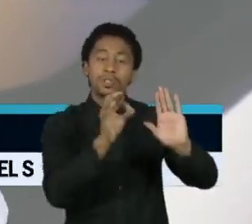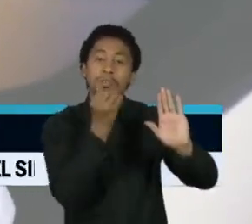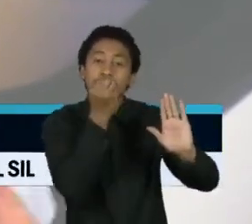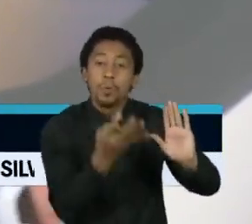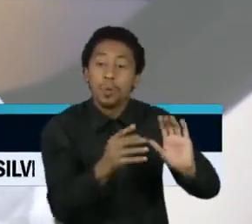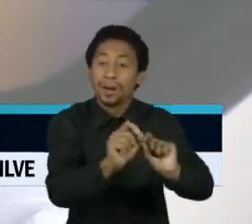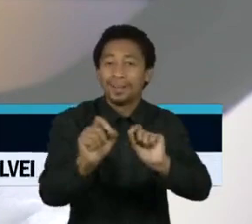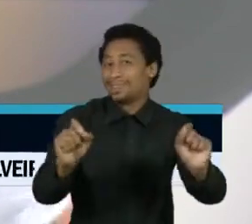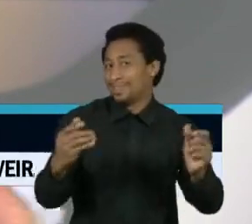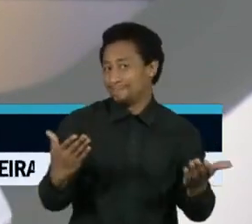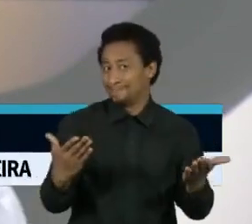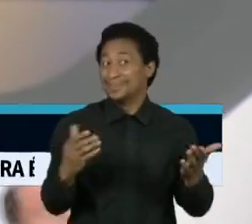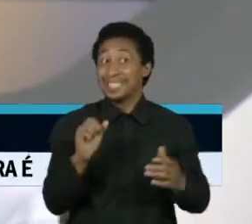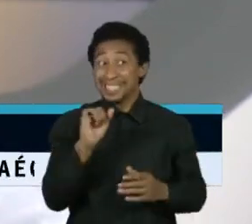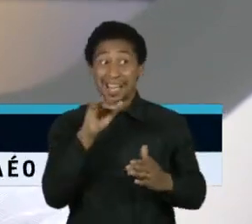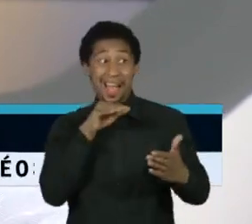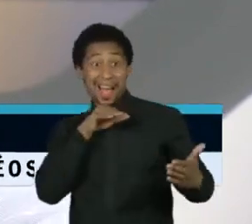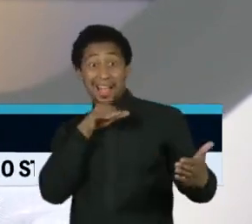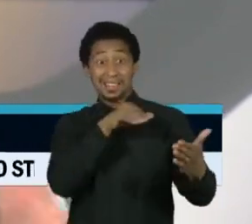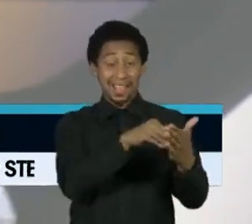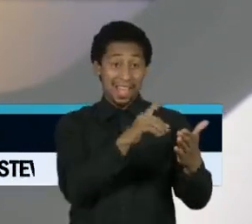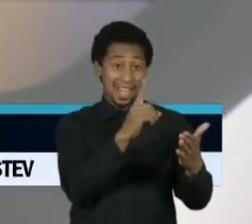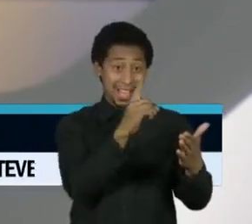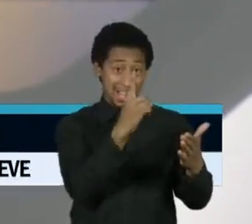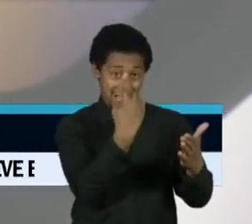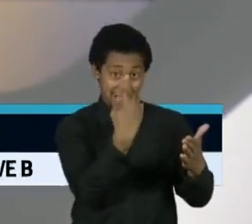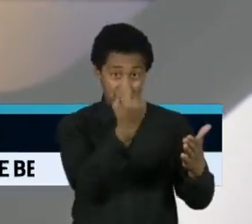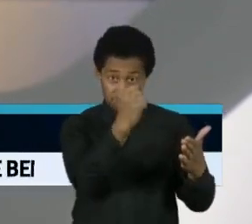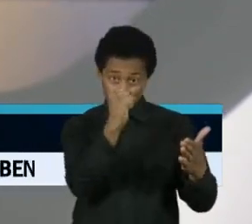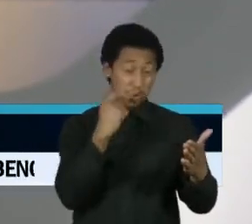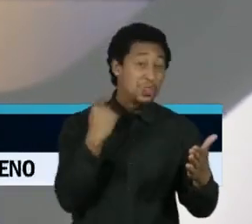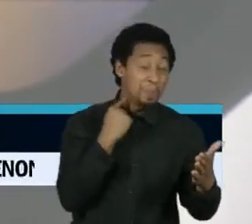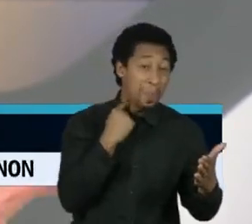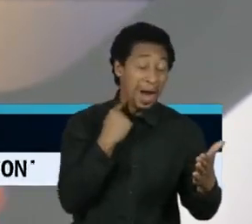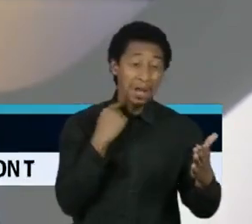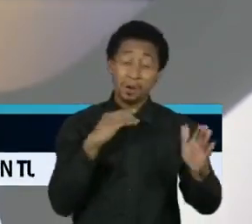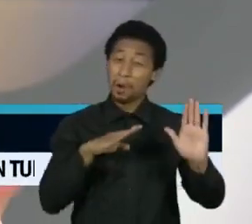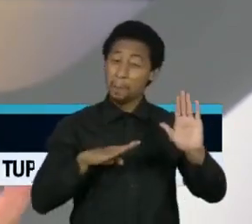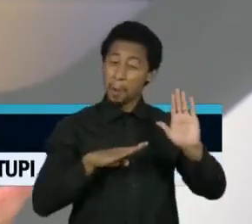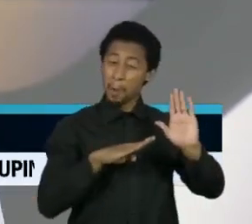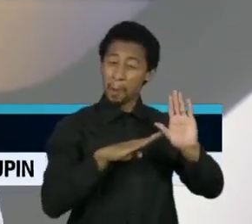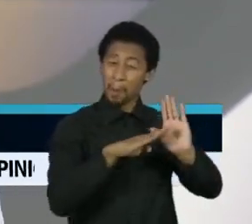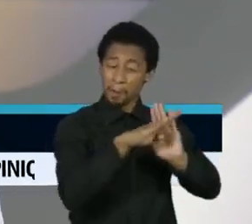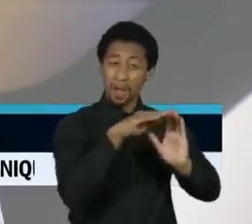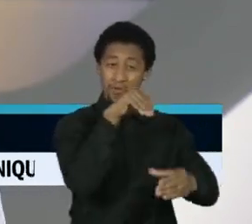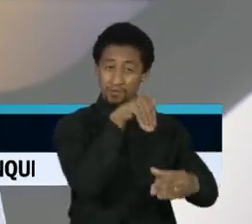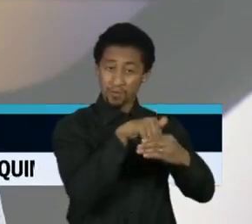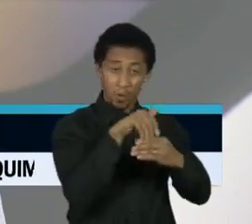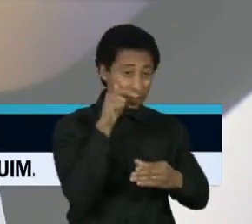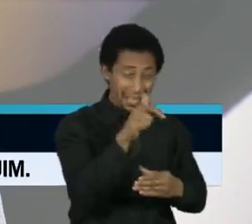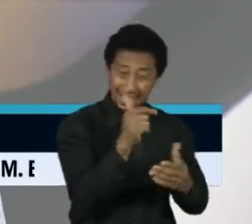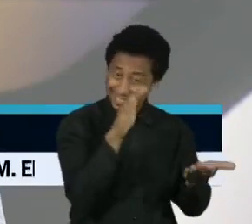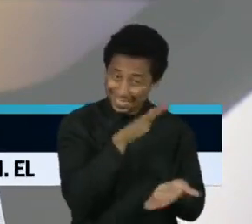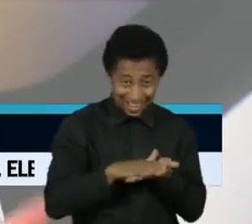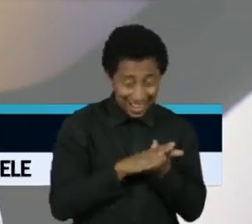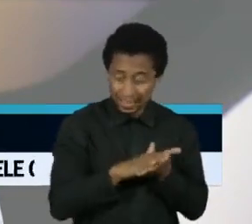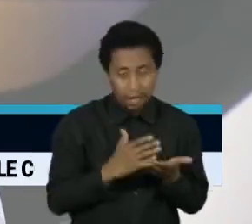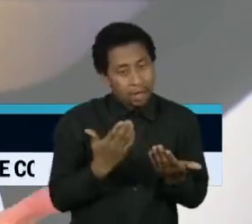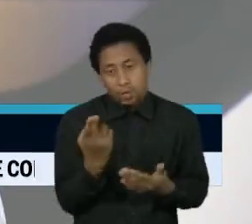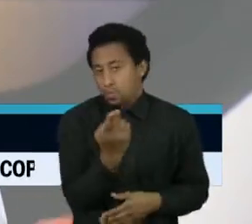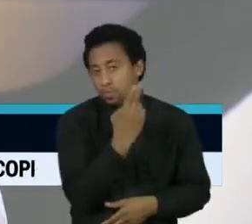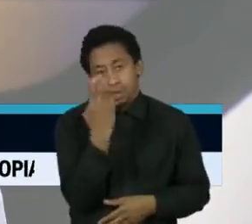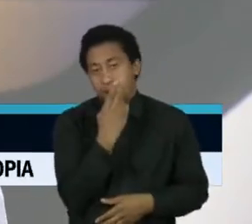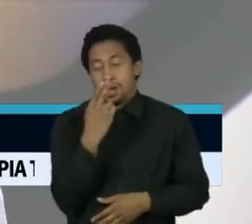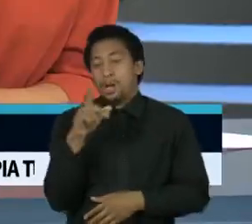a data X não decolar, vai ser inviável. E aí vai ter que ver a alternativa. Acho que é esse o fôlego que tenta se ter.